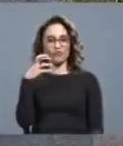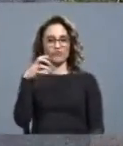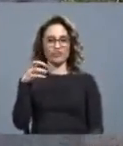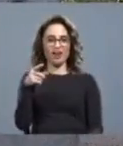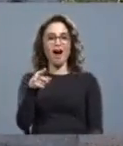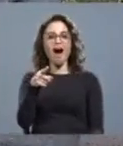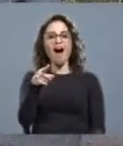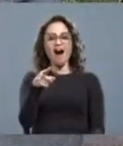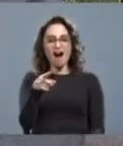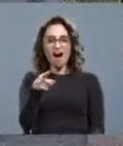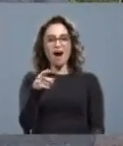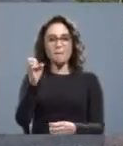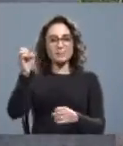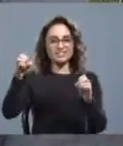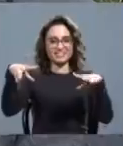Oh! Magia!